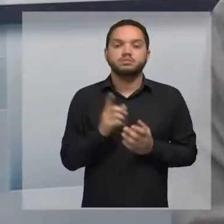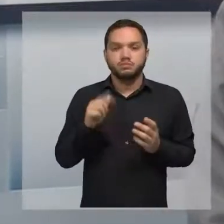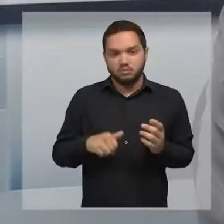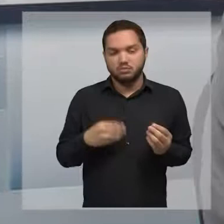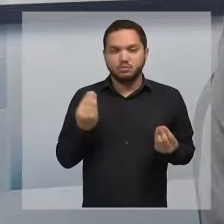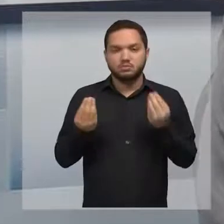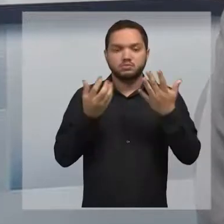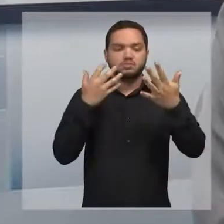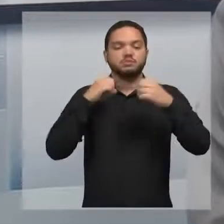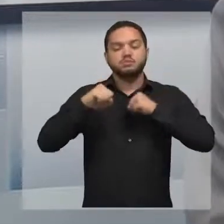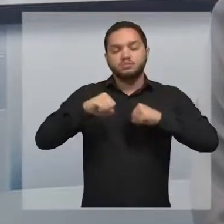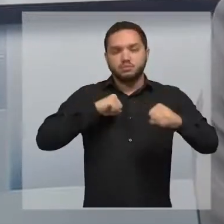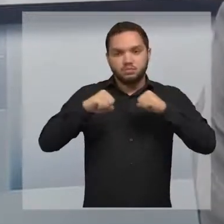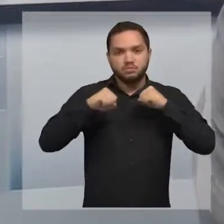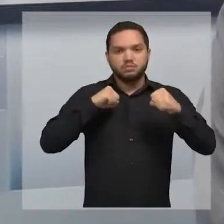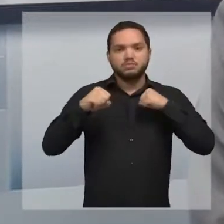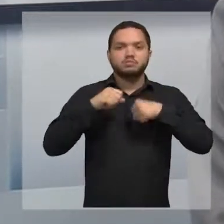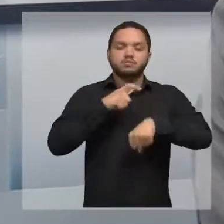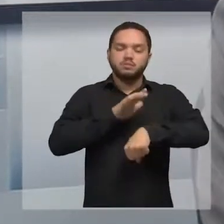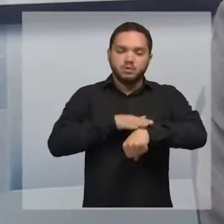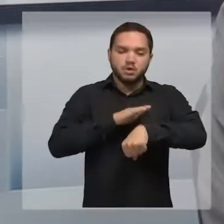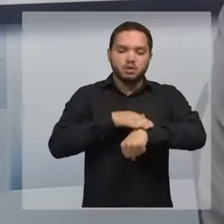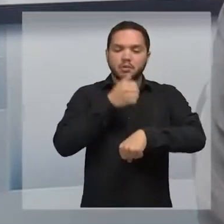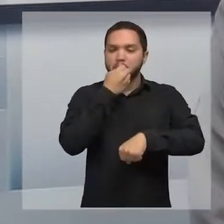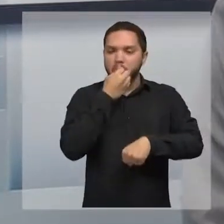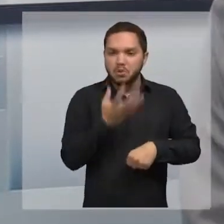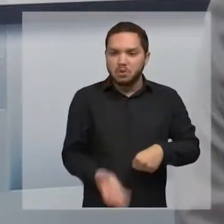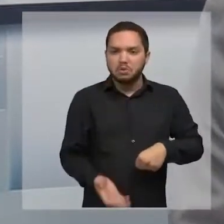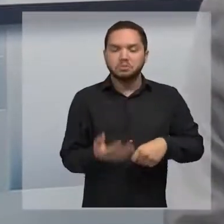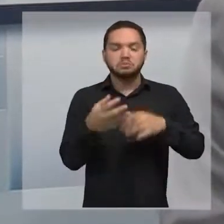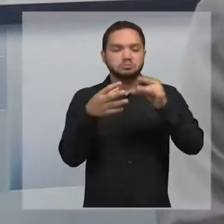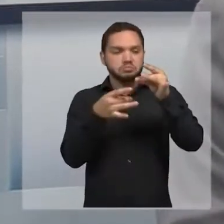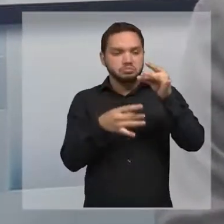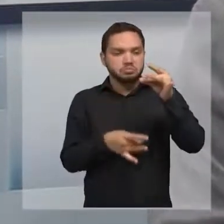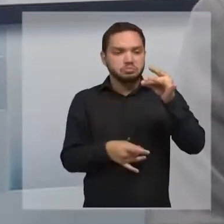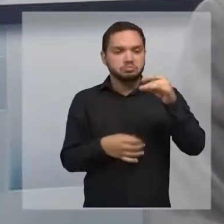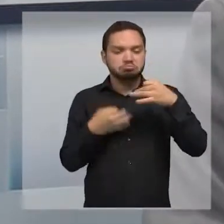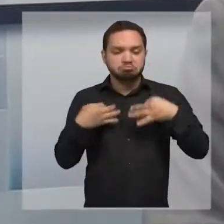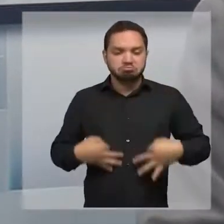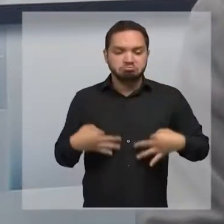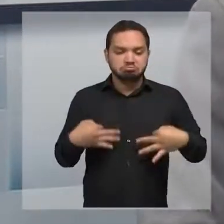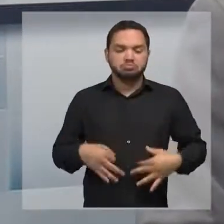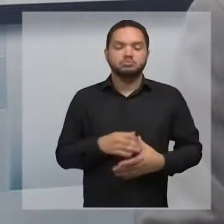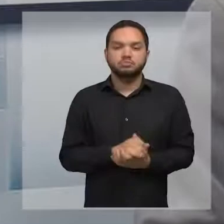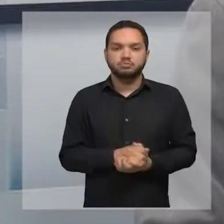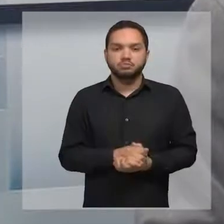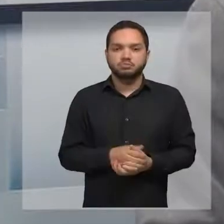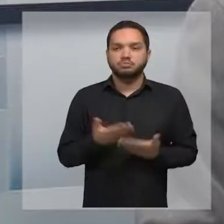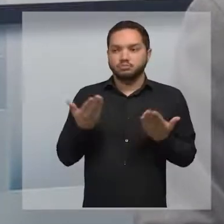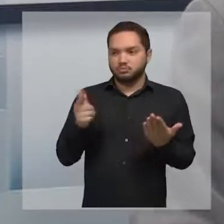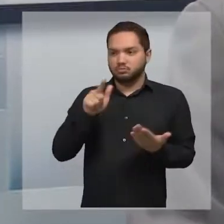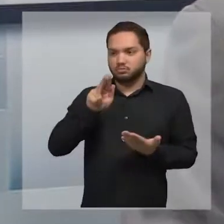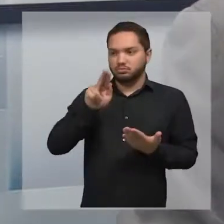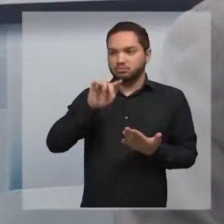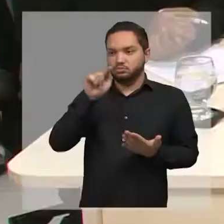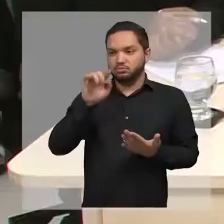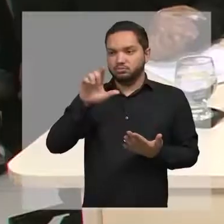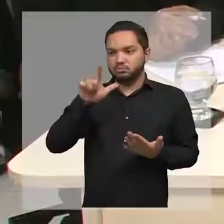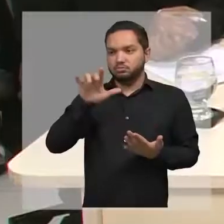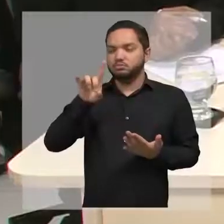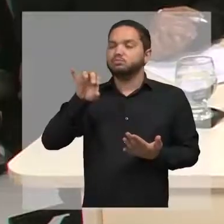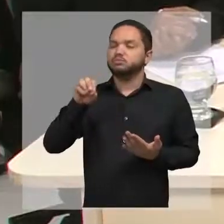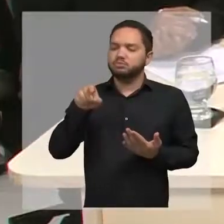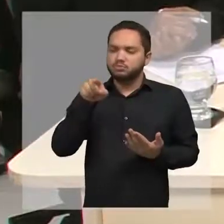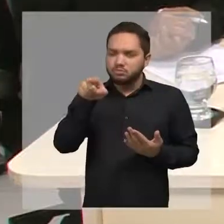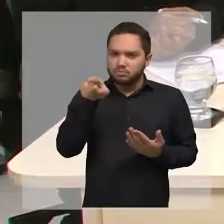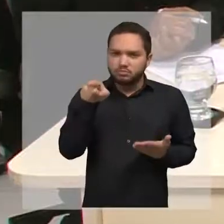É uma forma de você debater com tempo e com esmero com a população, que é a principal afetada. Luiz Cláudio Ferreira Barbosa, você